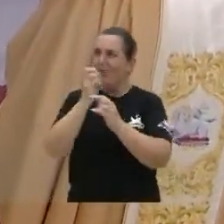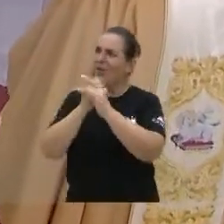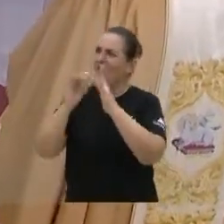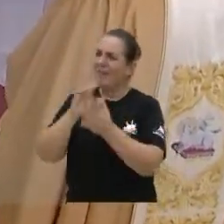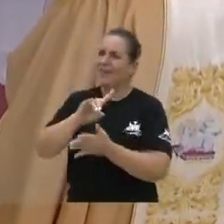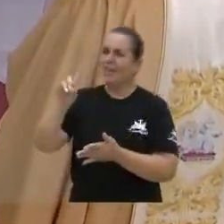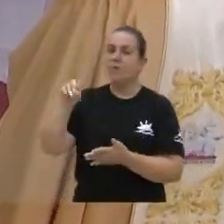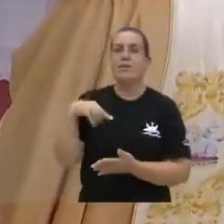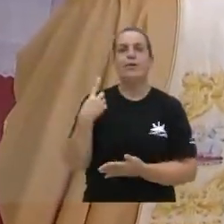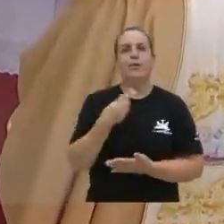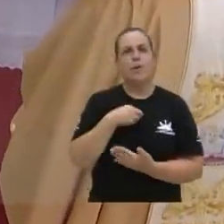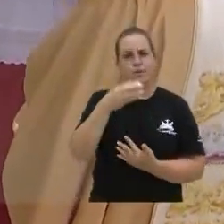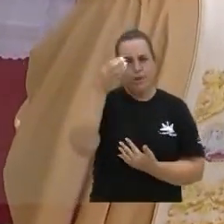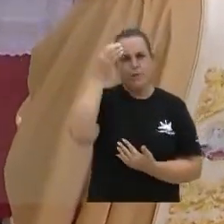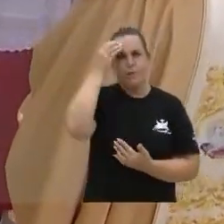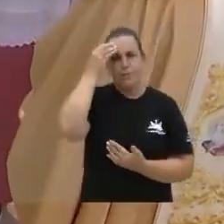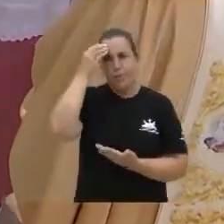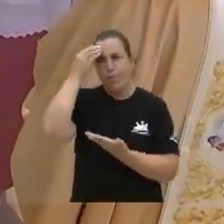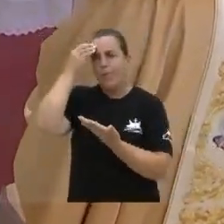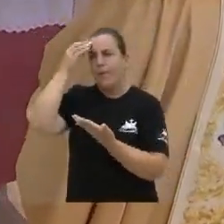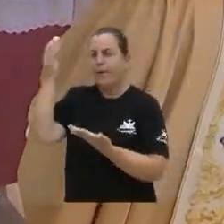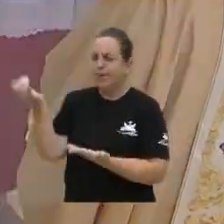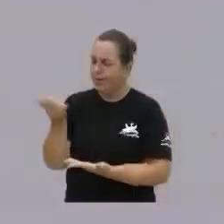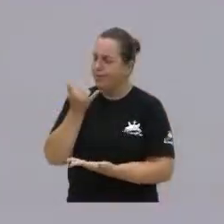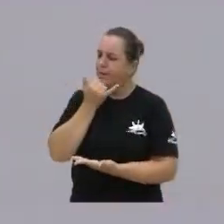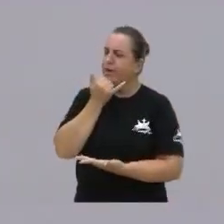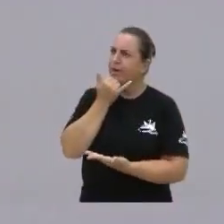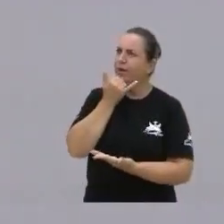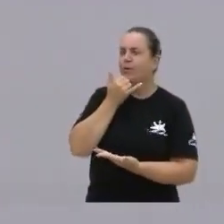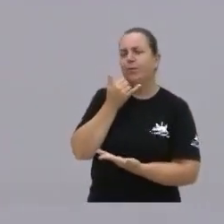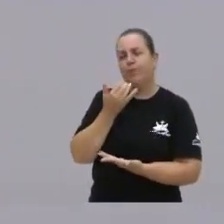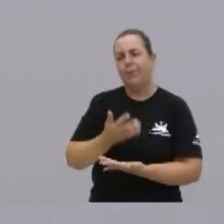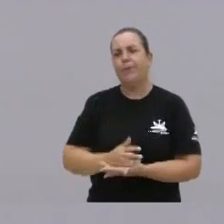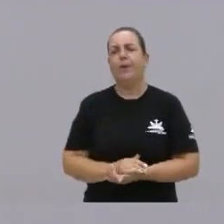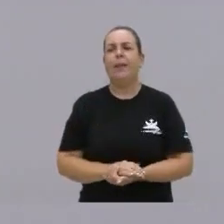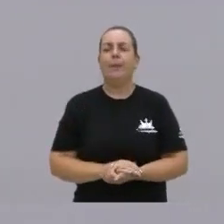Santo, glória a Deus. Nossas culpas